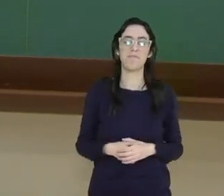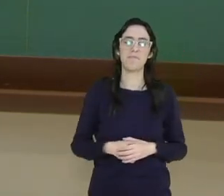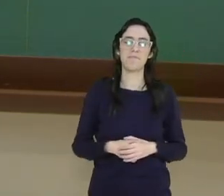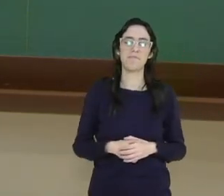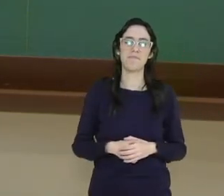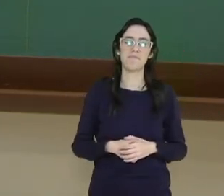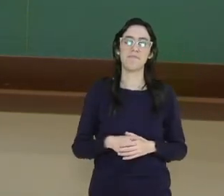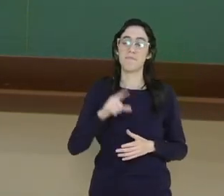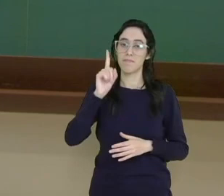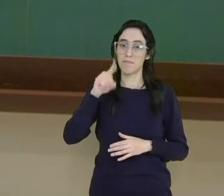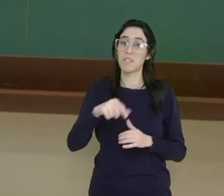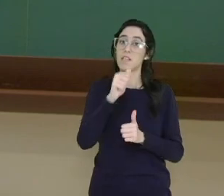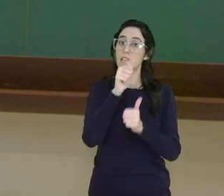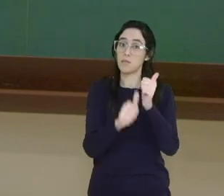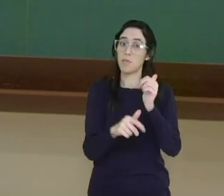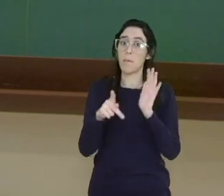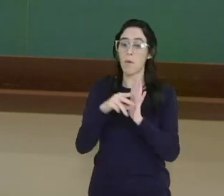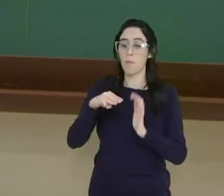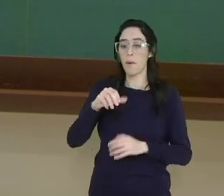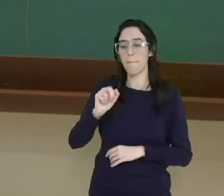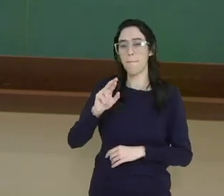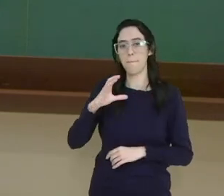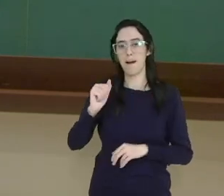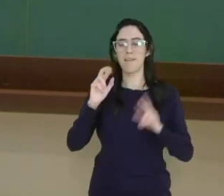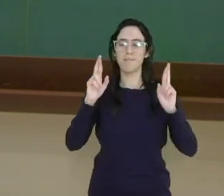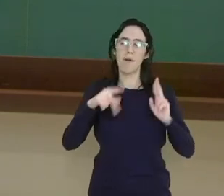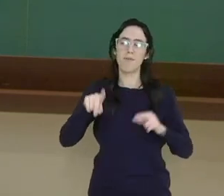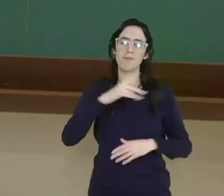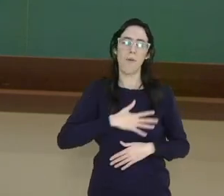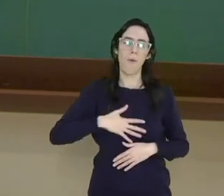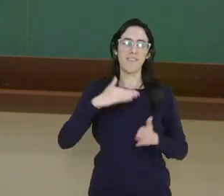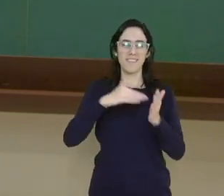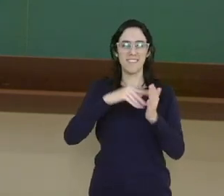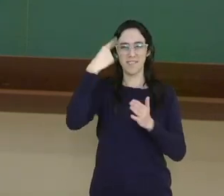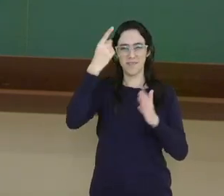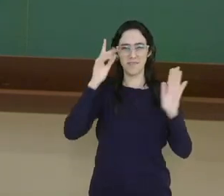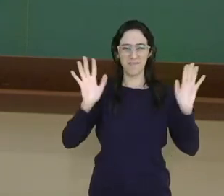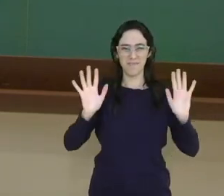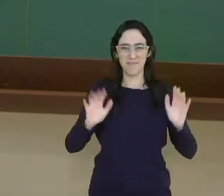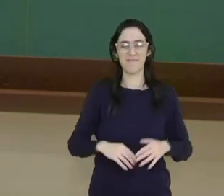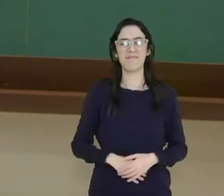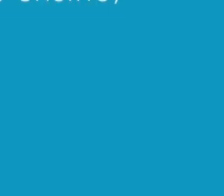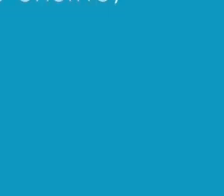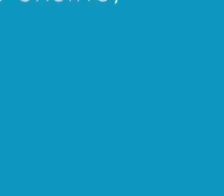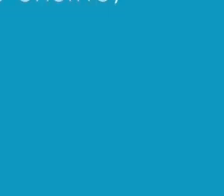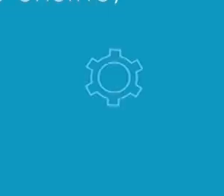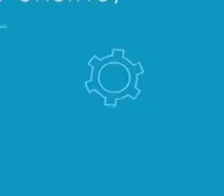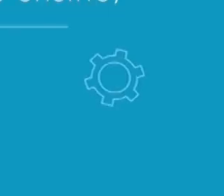mais um dos esportes de marca. Espero que vocês tenham gostado e até breve!